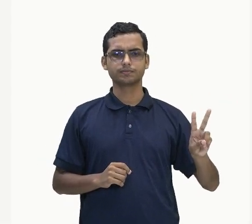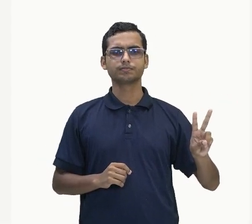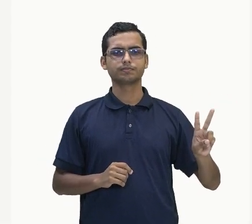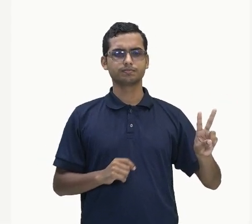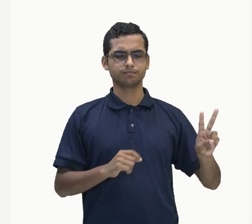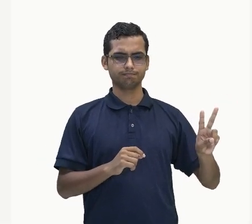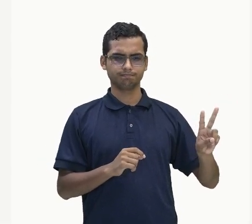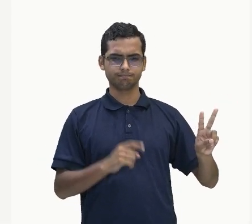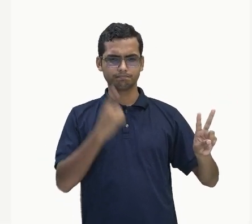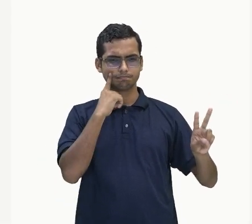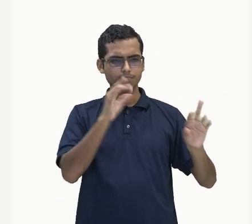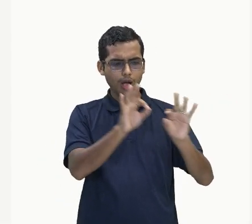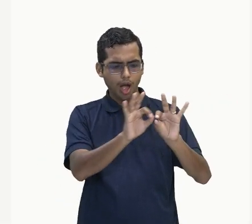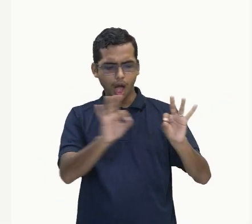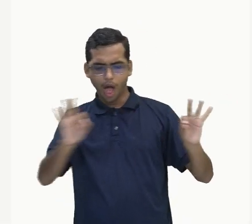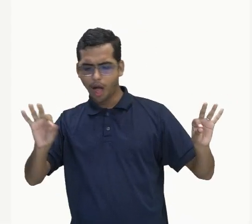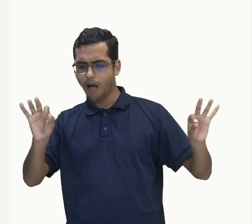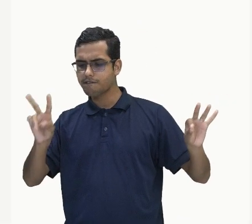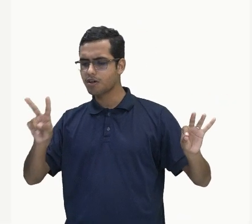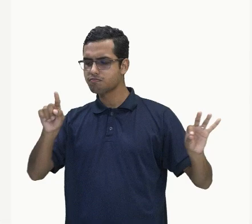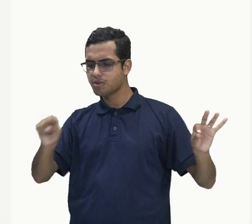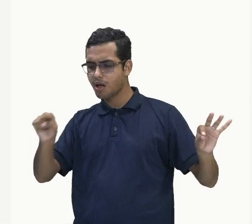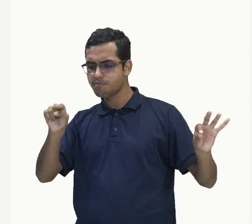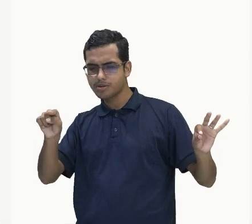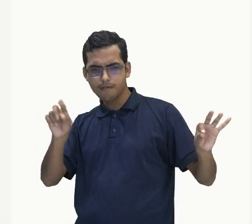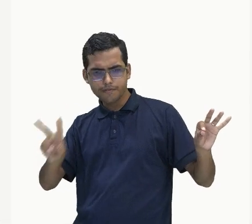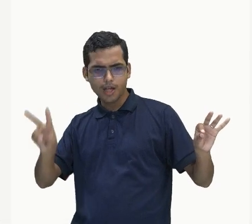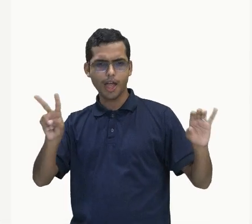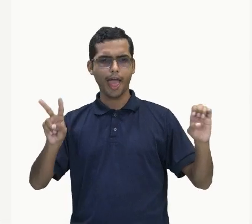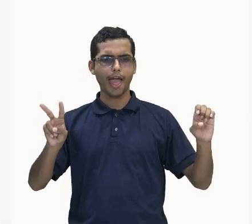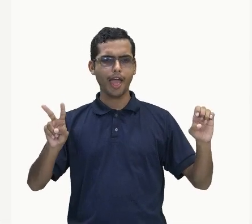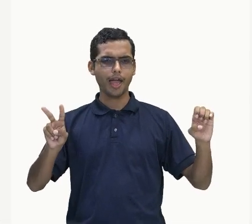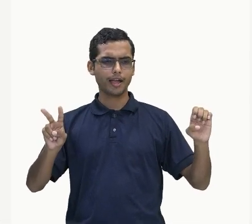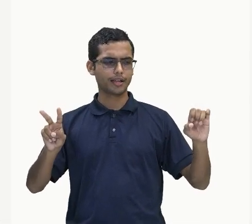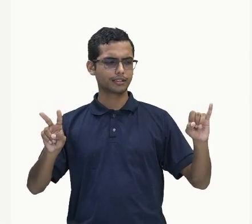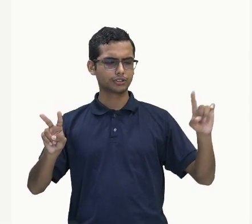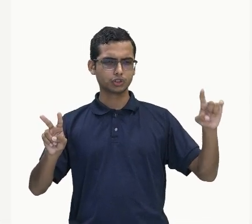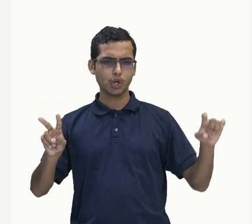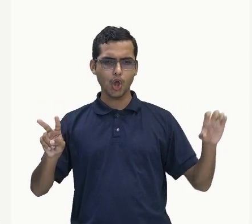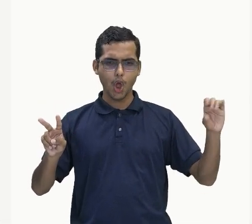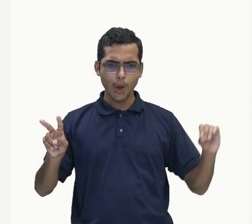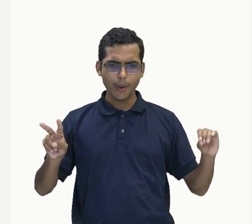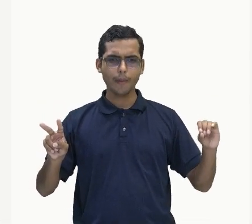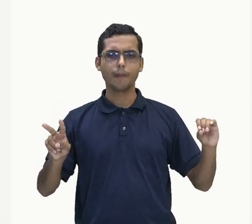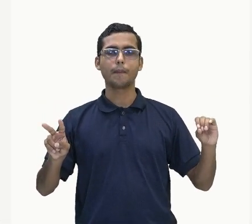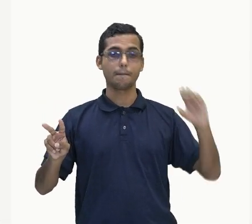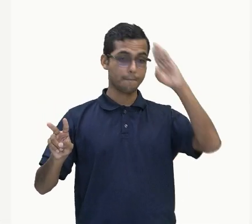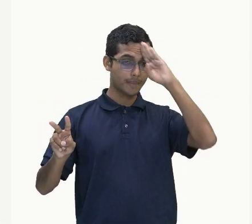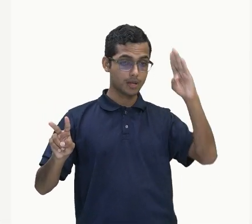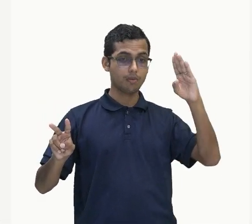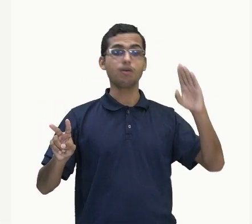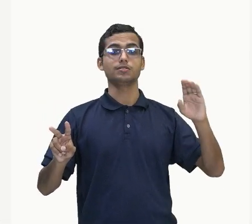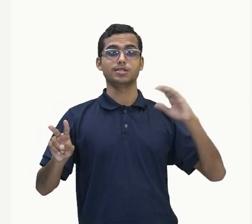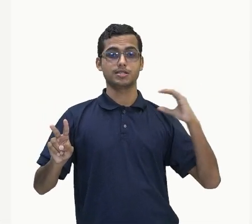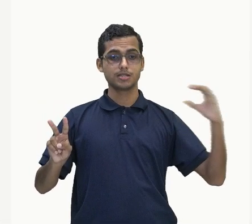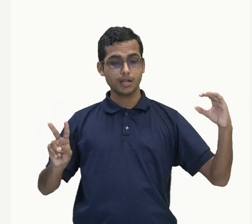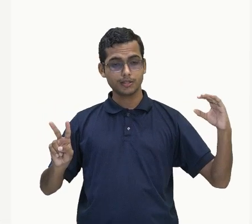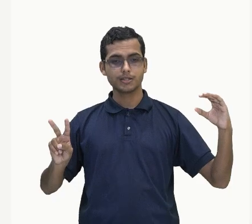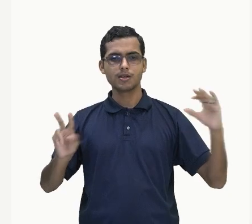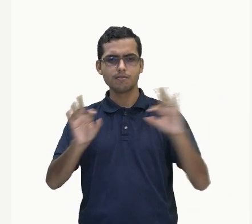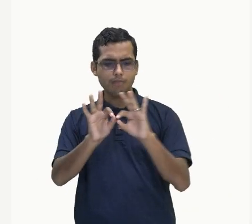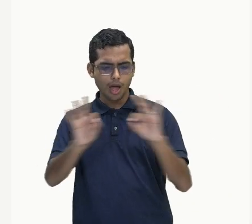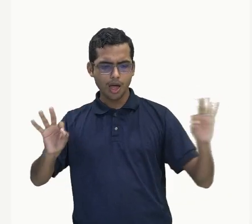incidentes, eles estão aqui, ó, passando pelo foco do espelho. Veja que todas as setinhas que estão em direção ao